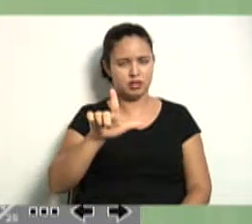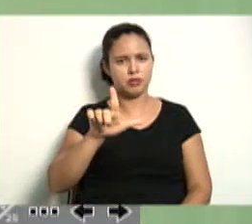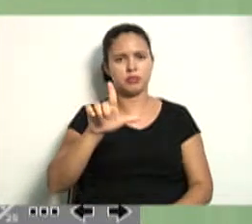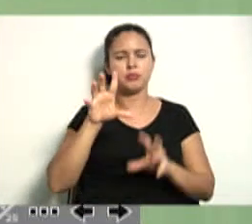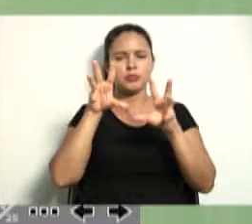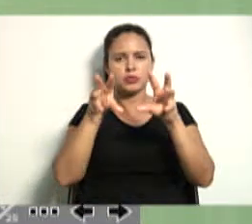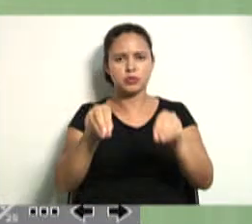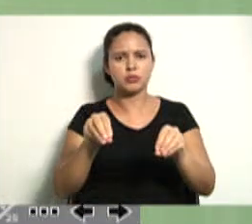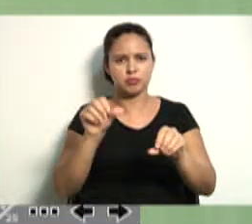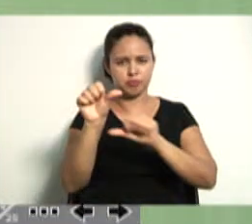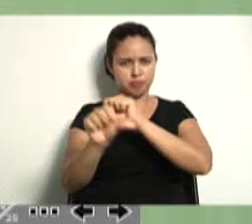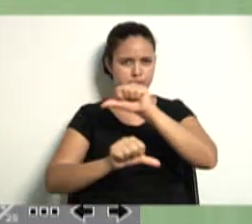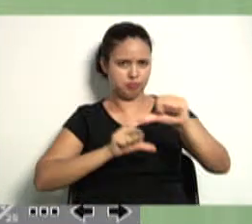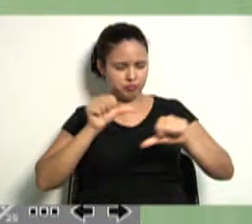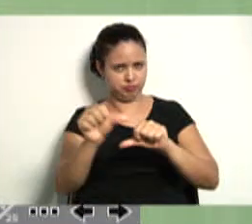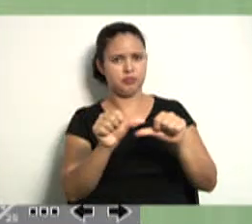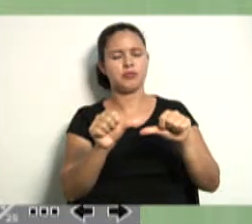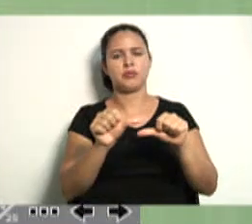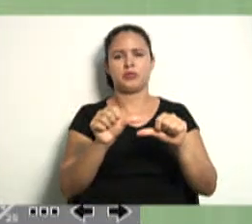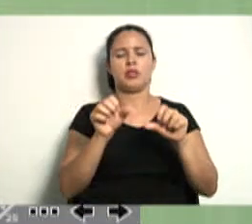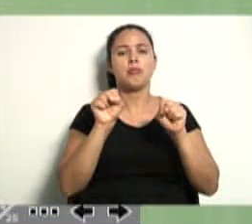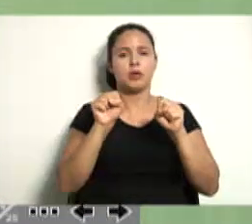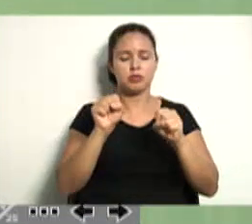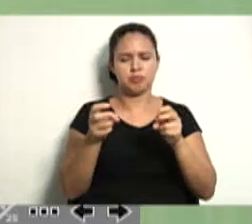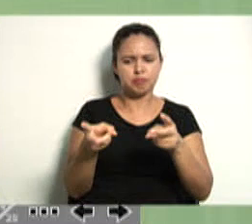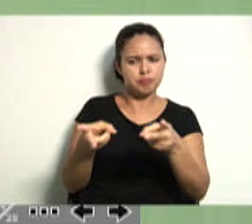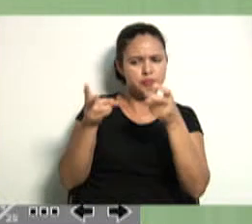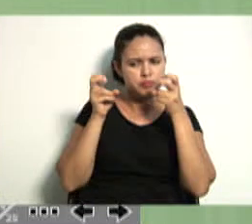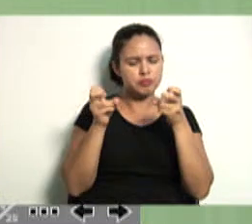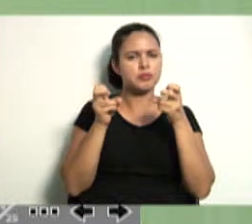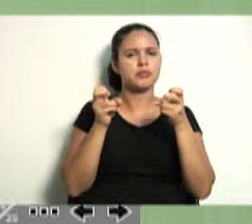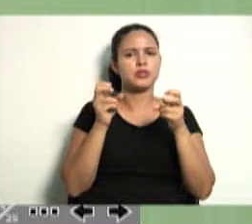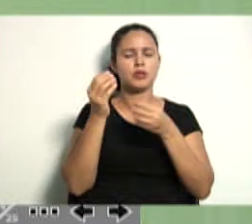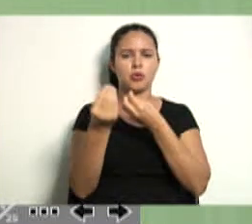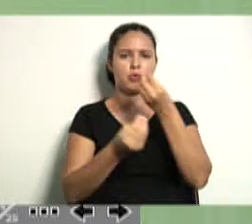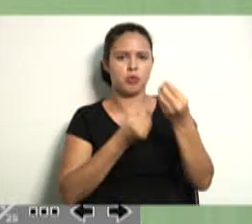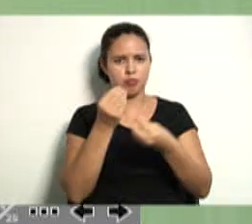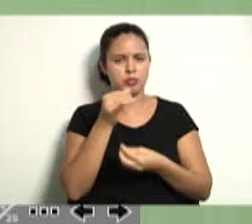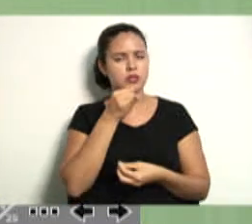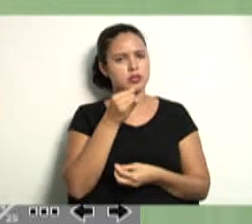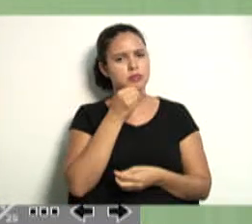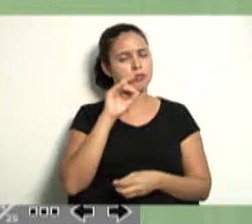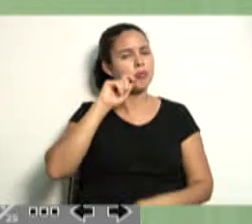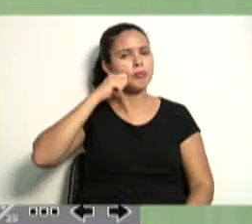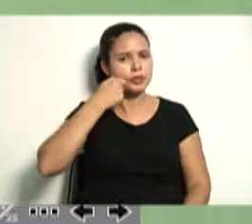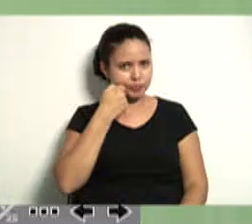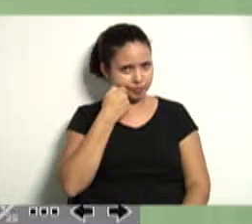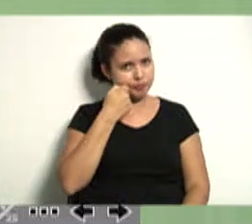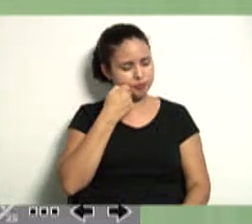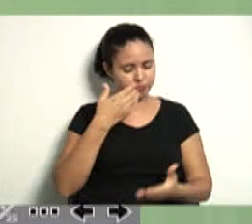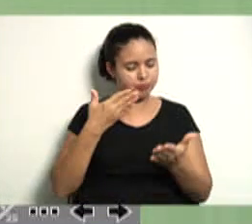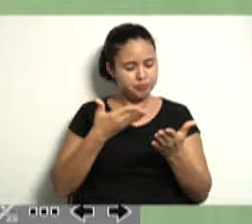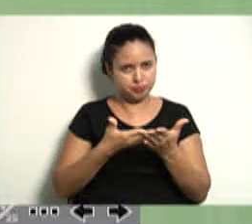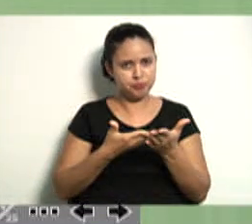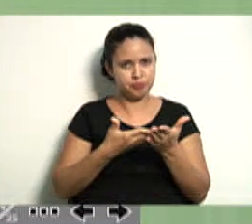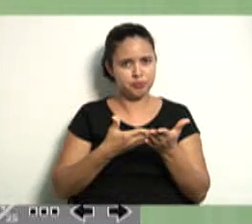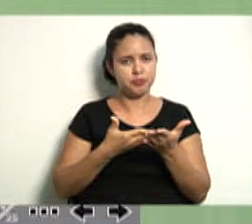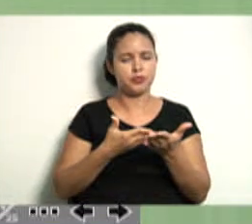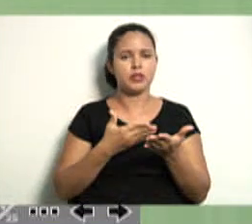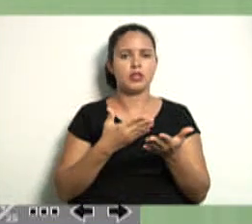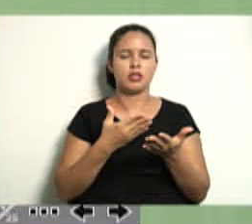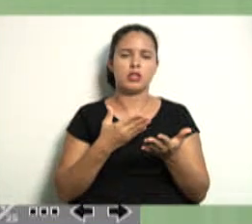que resulta do trabalho pode ser claramente identificado, como o nosso pão. O trabalho